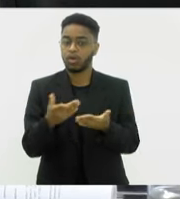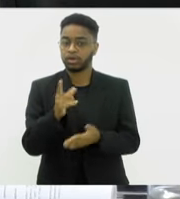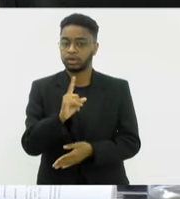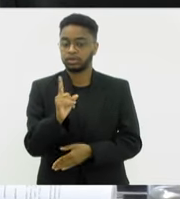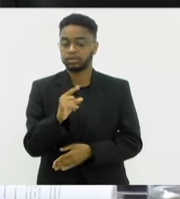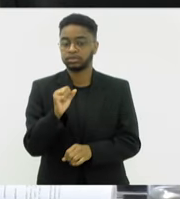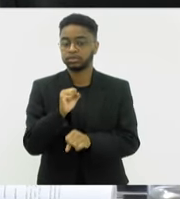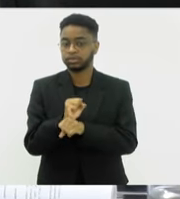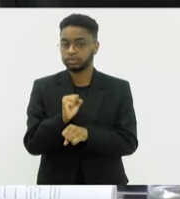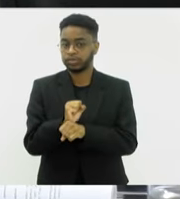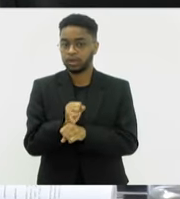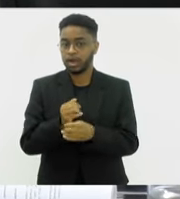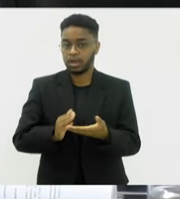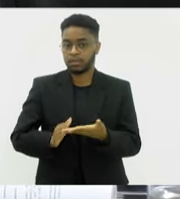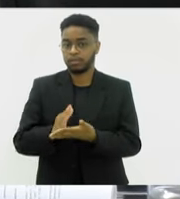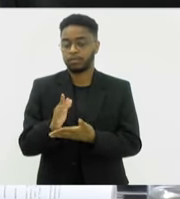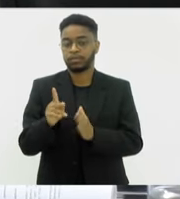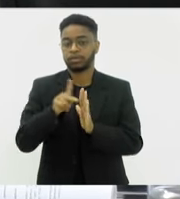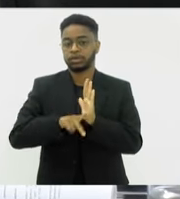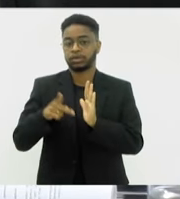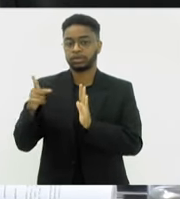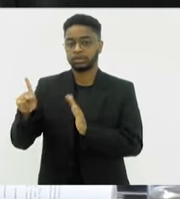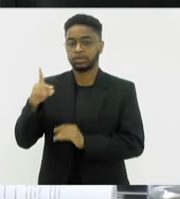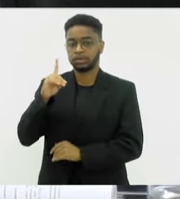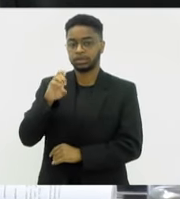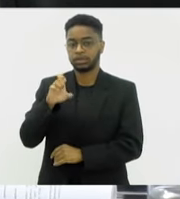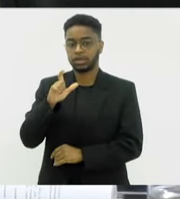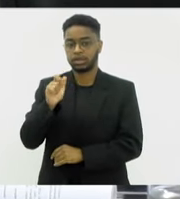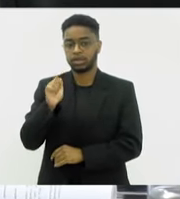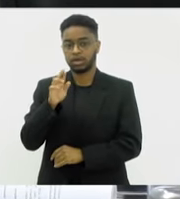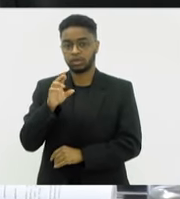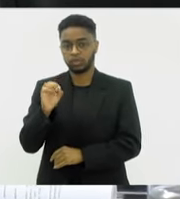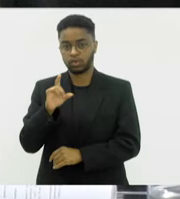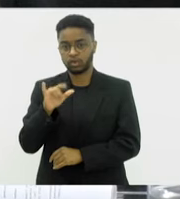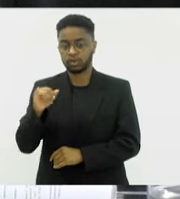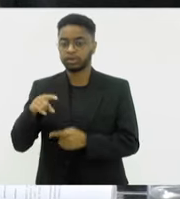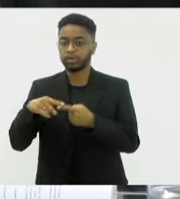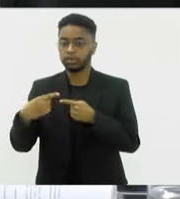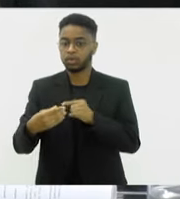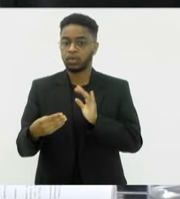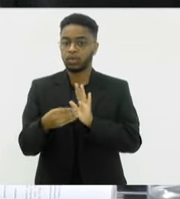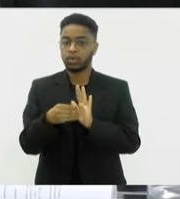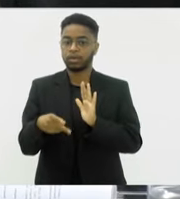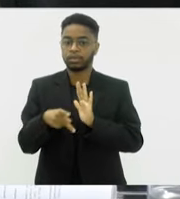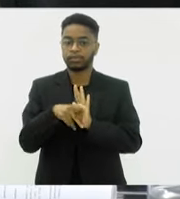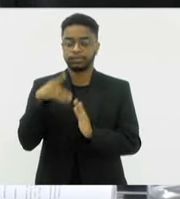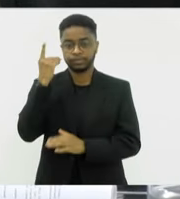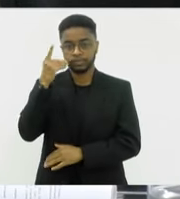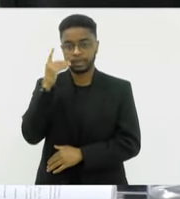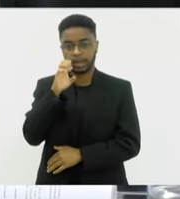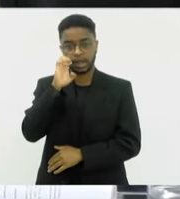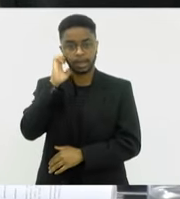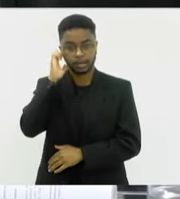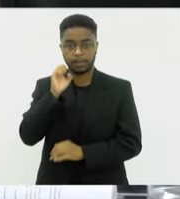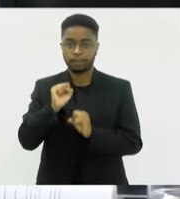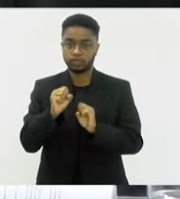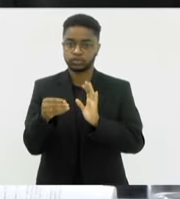a sanção do projeto do deputado De La Rora e leva o projeto da deputada Élica a plenário. Mas a gente já pode dar o parecer